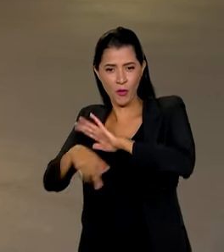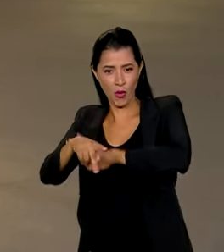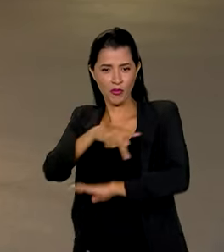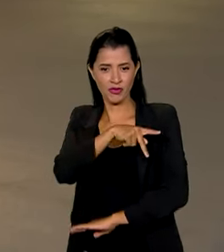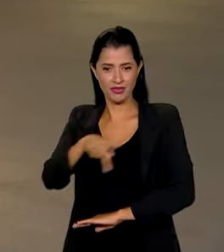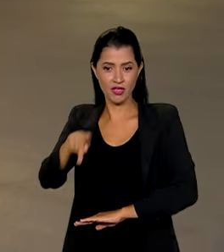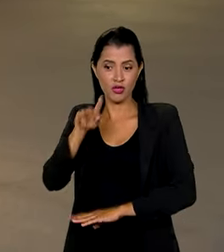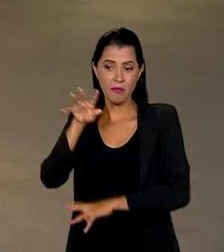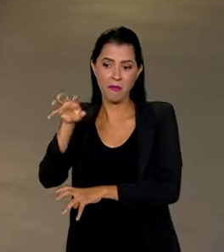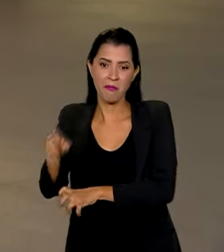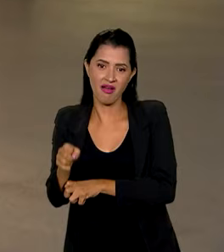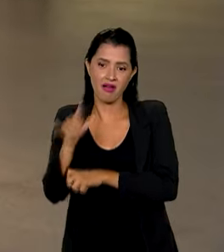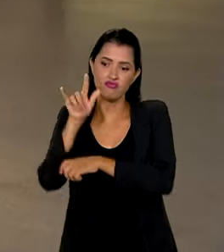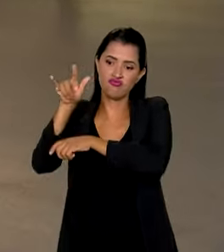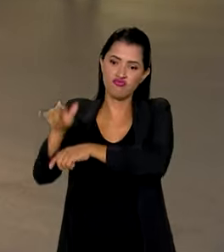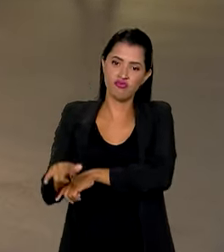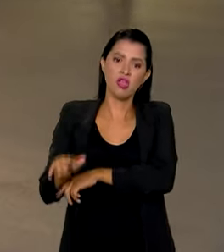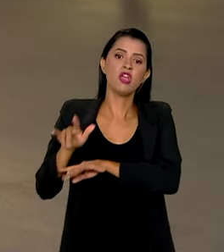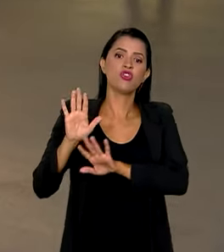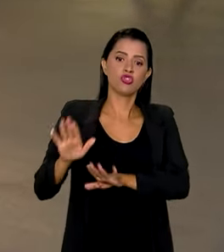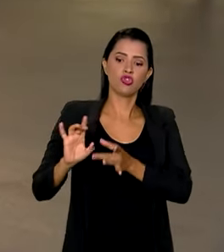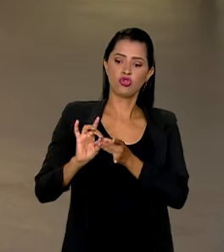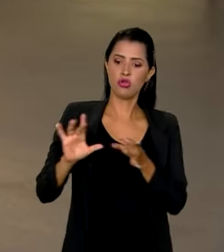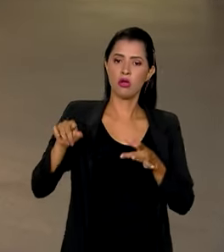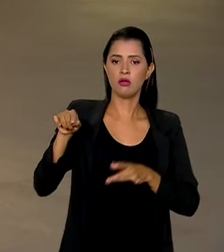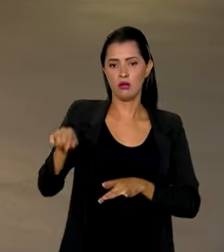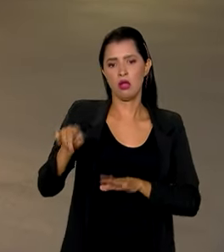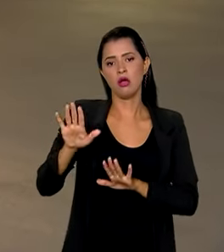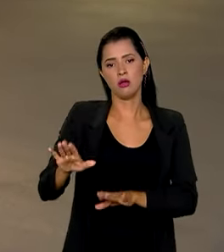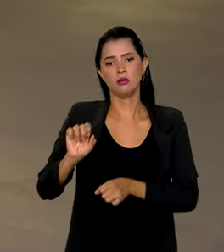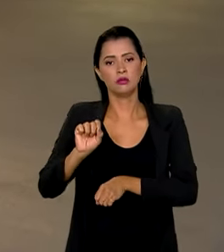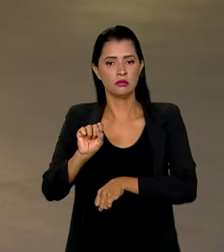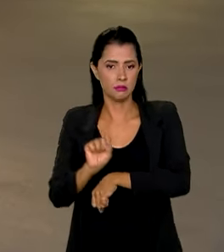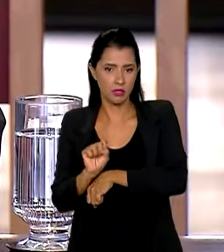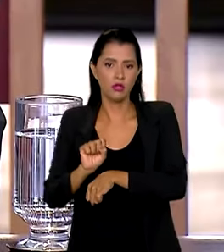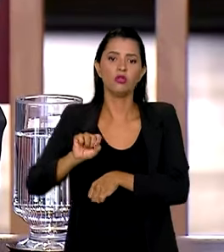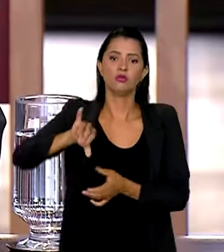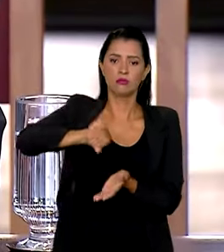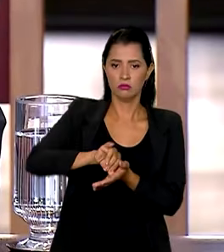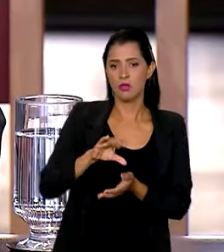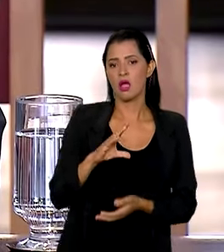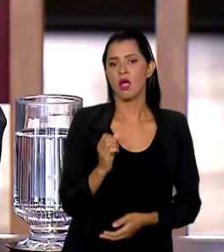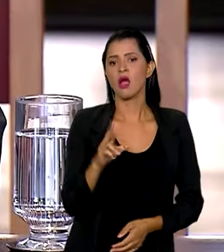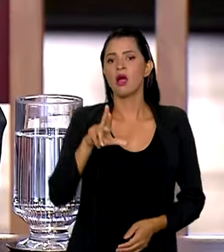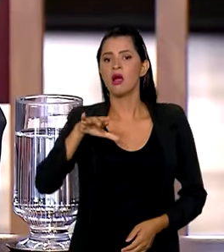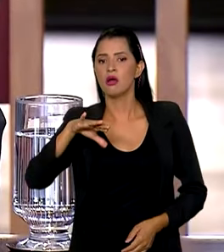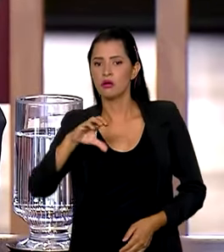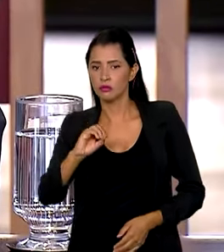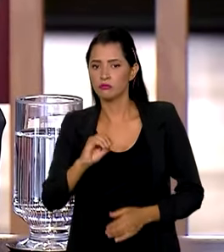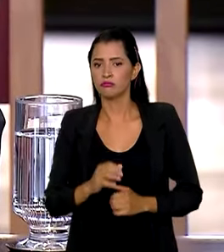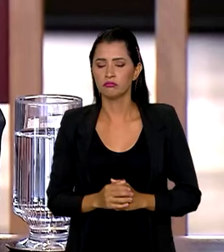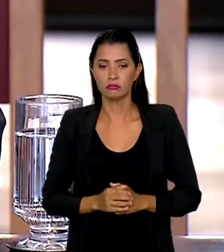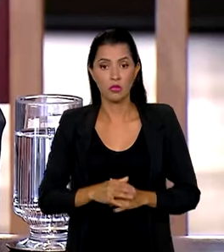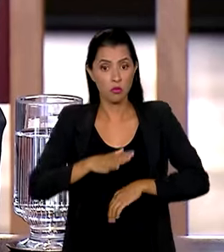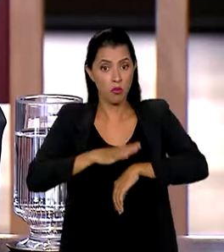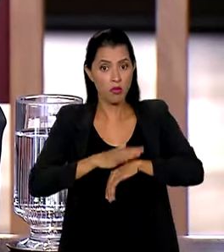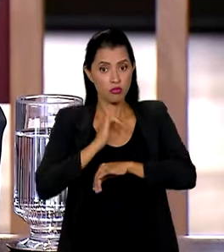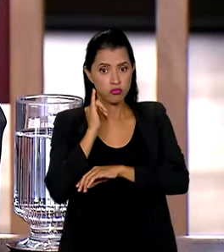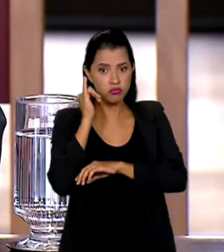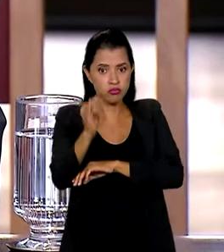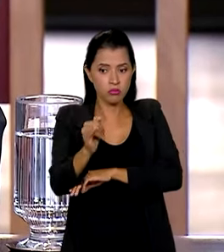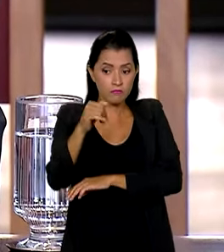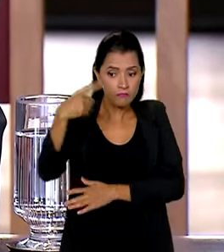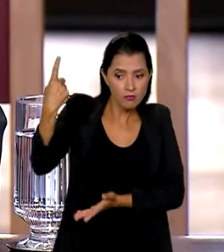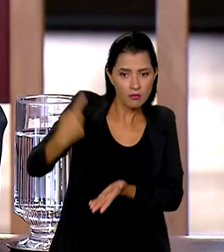esse Resgate que já está à disposição na capital Cairo no momento que seja anunciada e confirmada